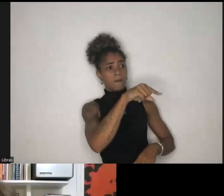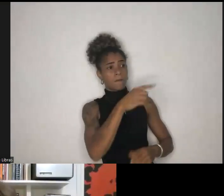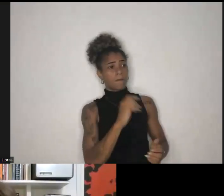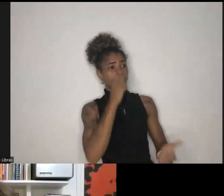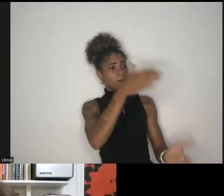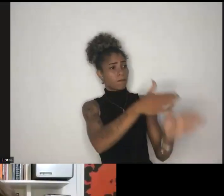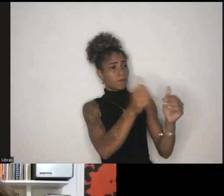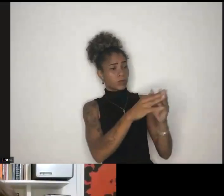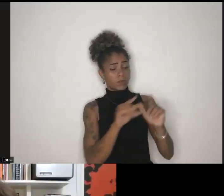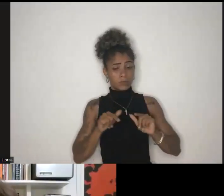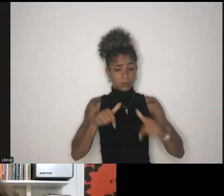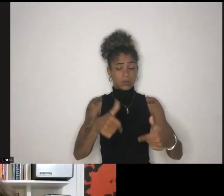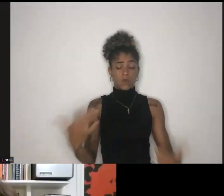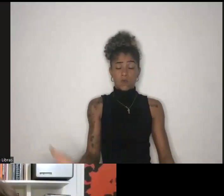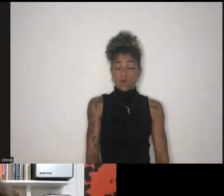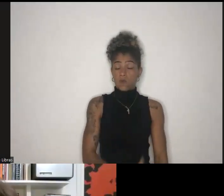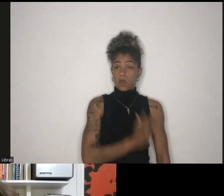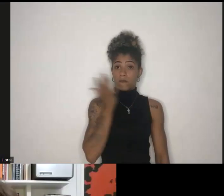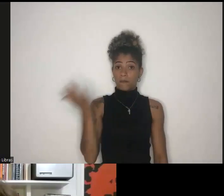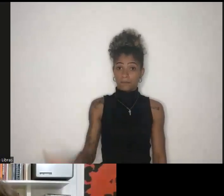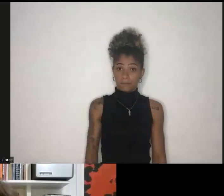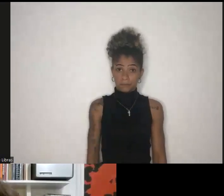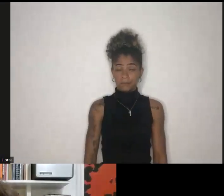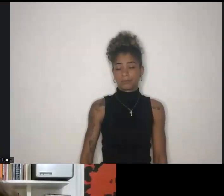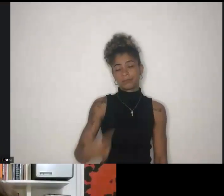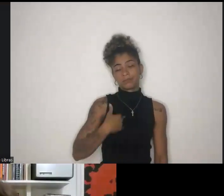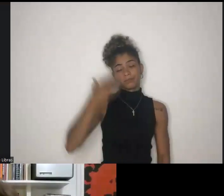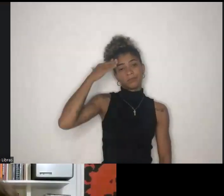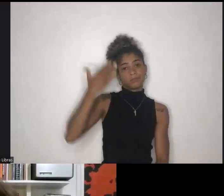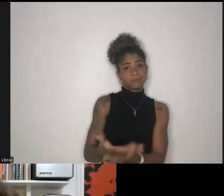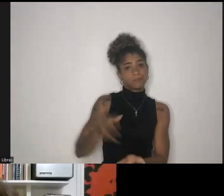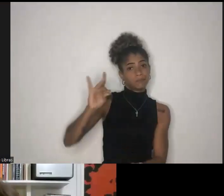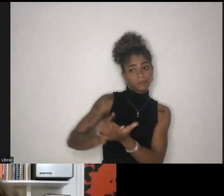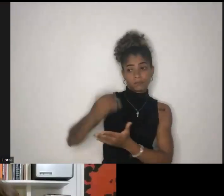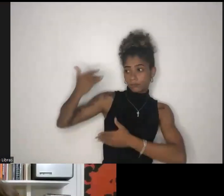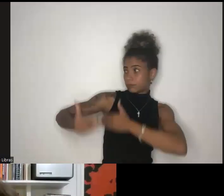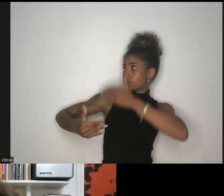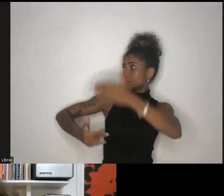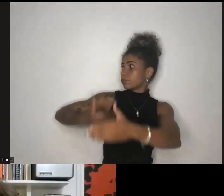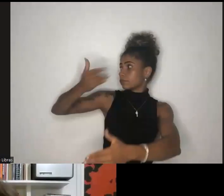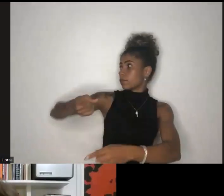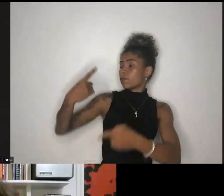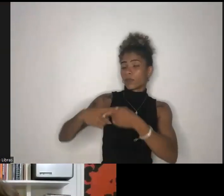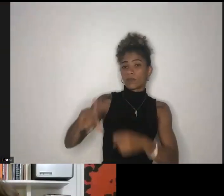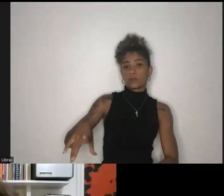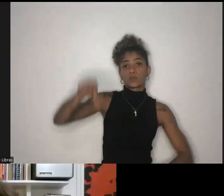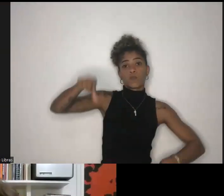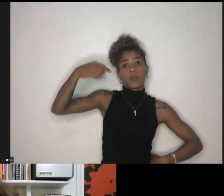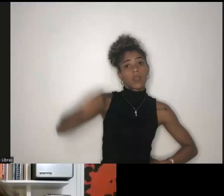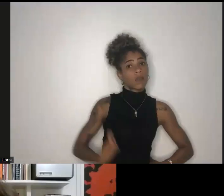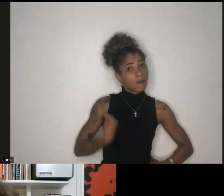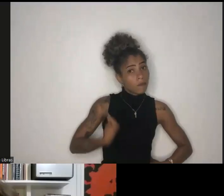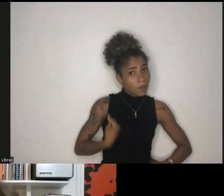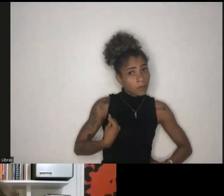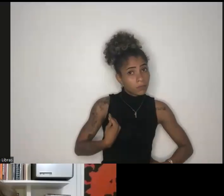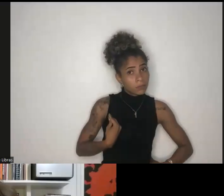é um fracasso então assim eu eu acredito hoje em dia no processo Porque eu escolhi estar vivendo um processo criativo então